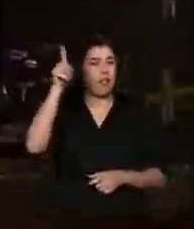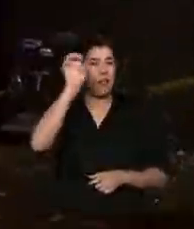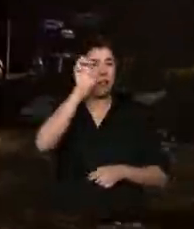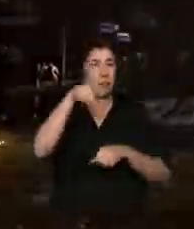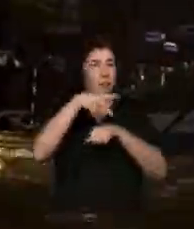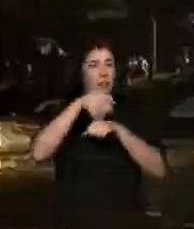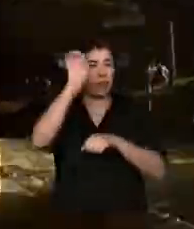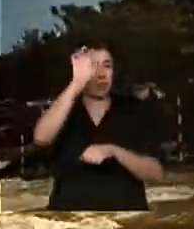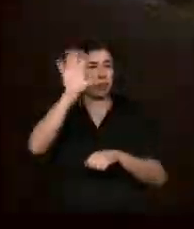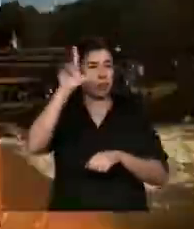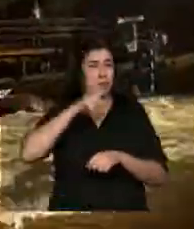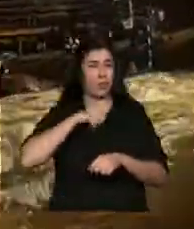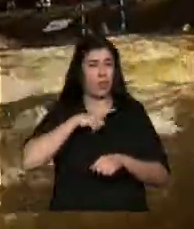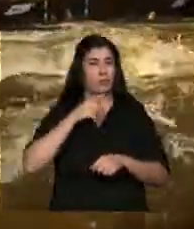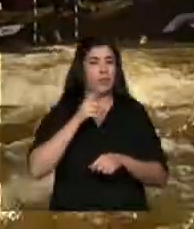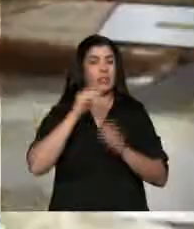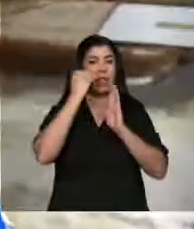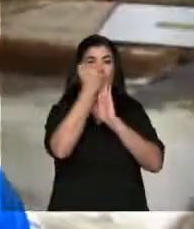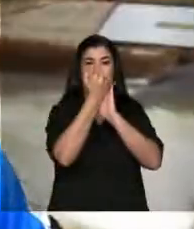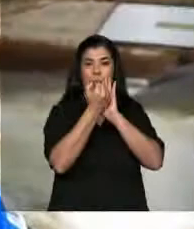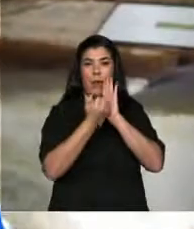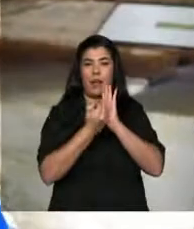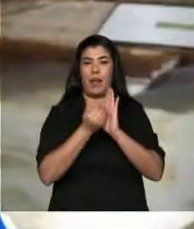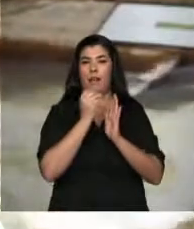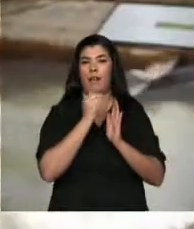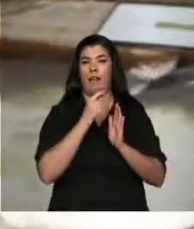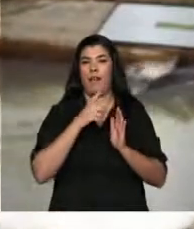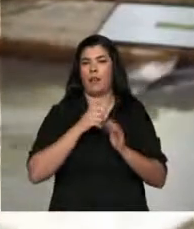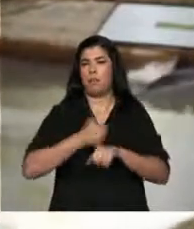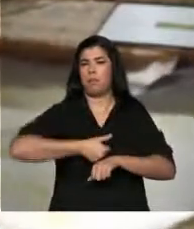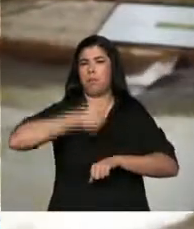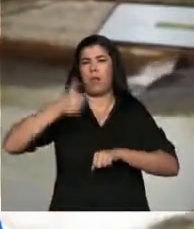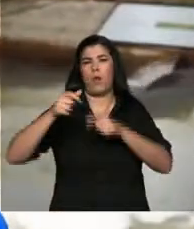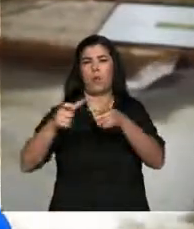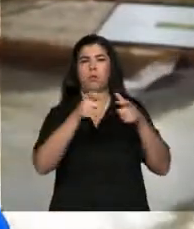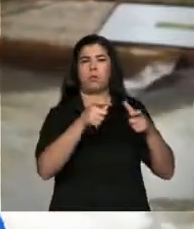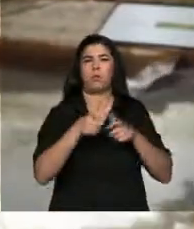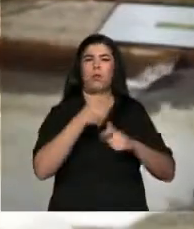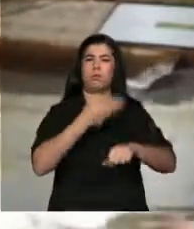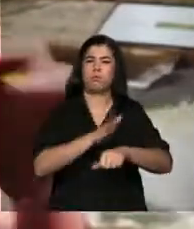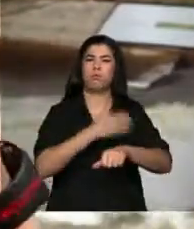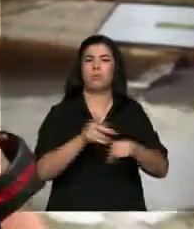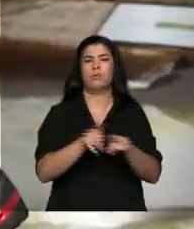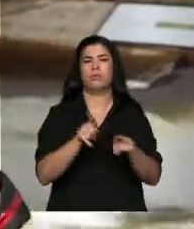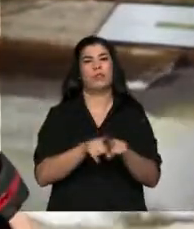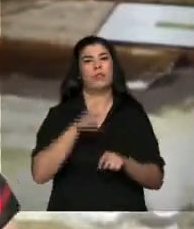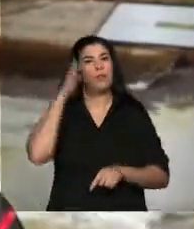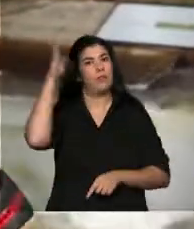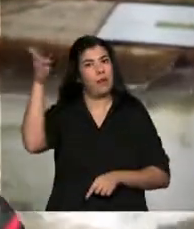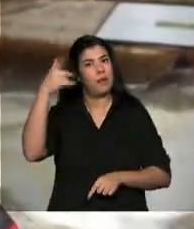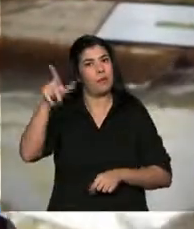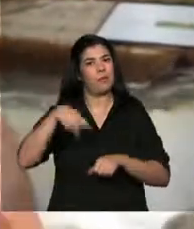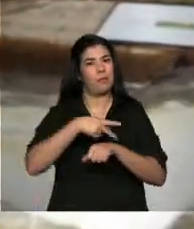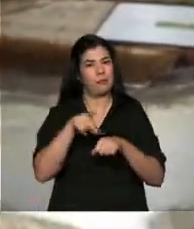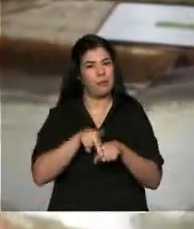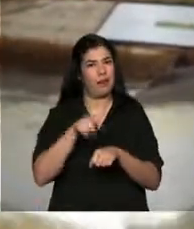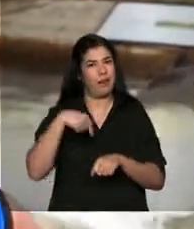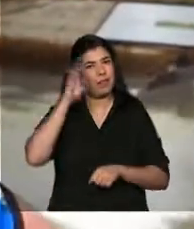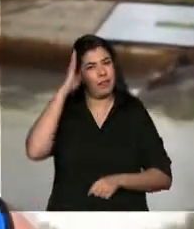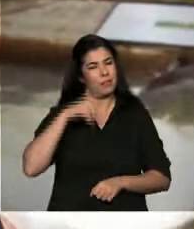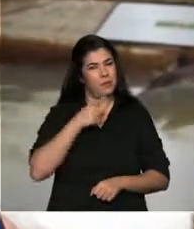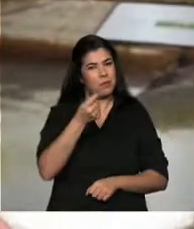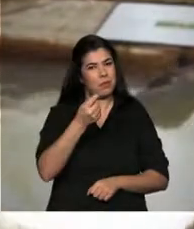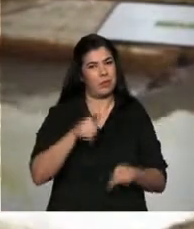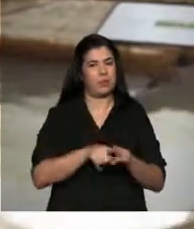tem as maiores etapas da Copa do Mundo, as melhores pistas do mundo, então a gente passa mais tempo lá do que aqui, quase.